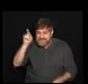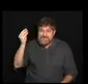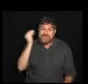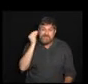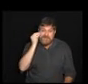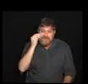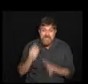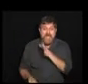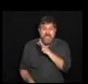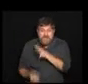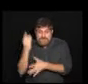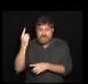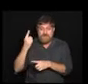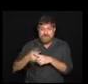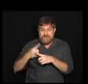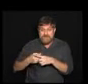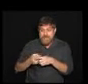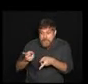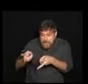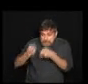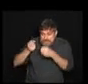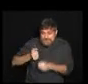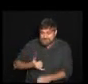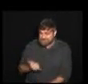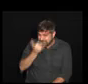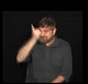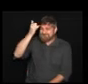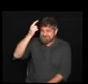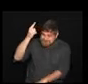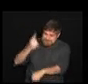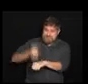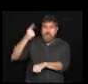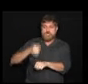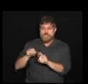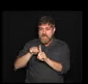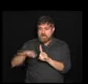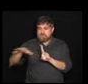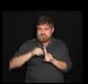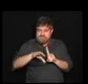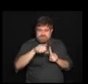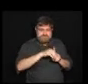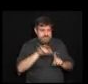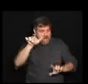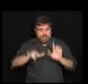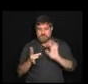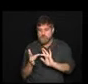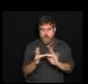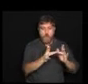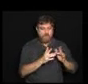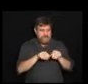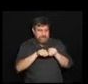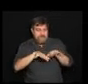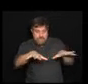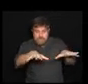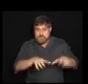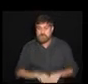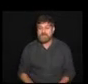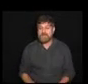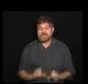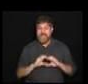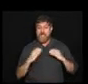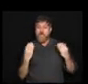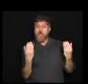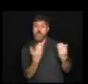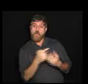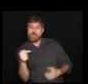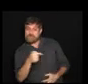vivendo porque só percebeu os casos quando já havia transmissão comunitária. O que é transmissão comunitária? Quando